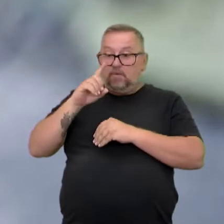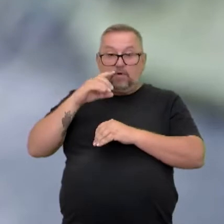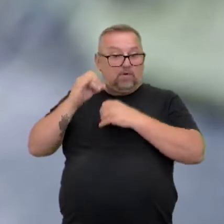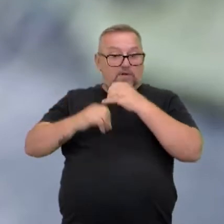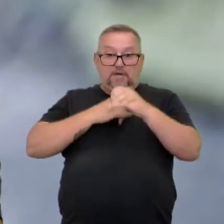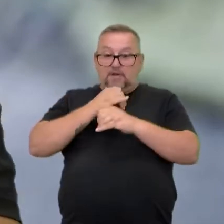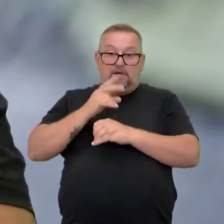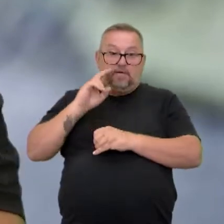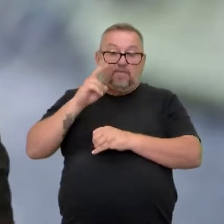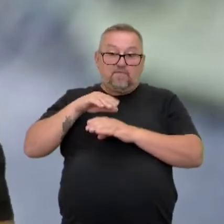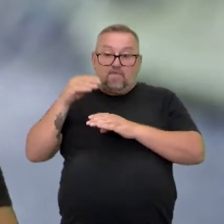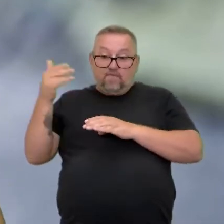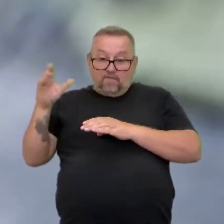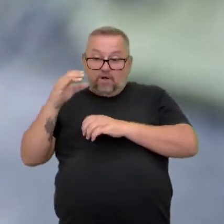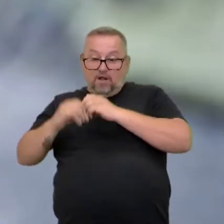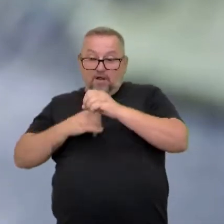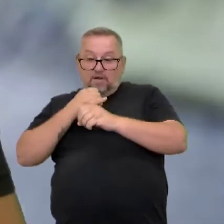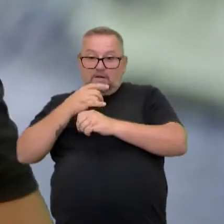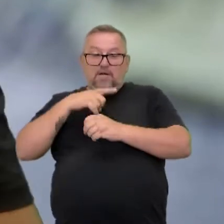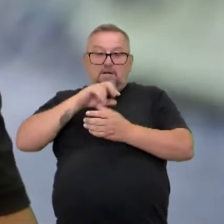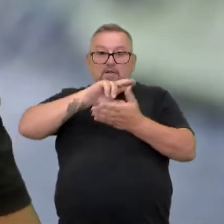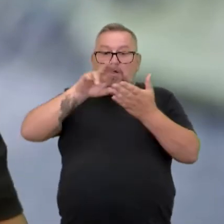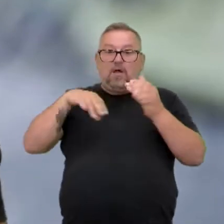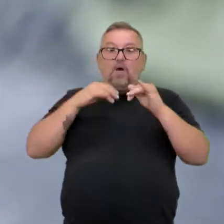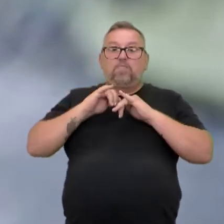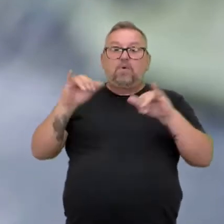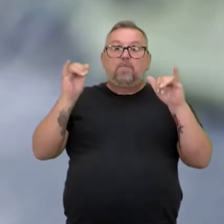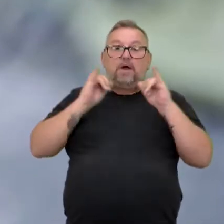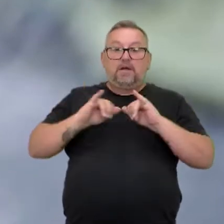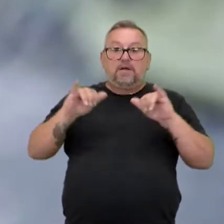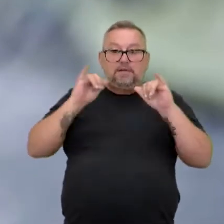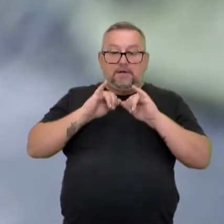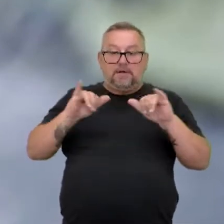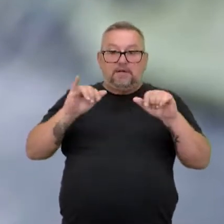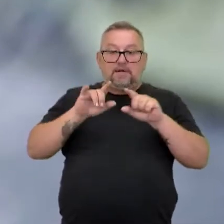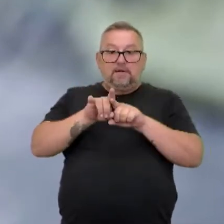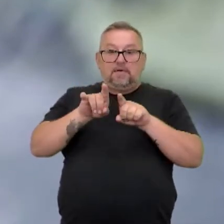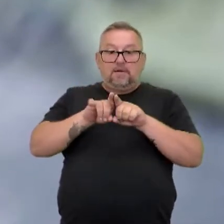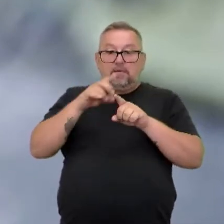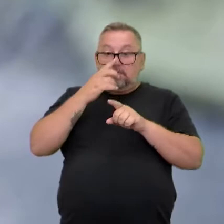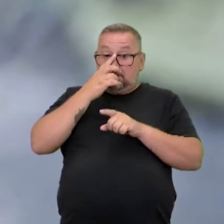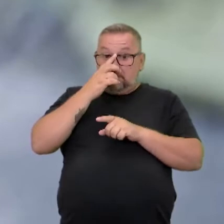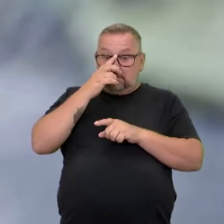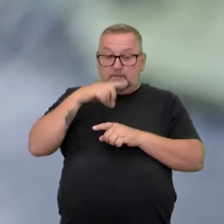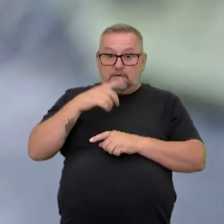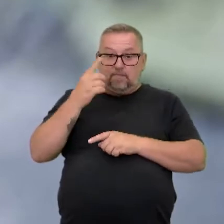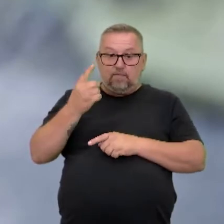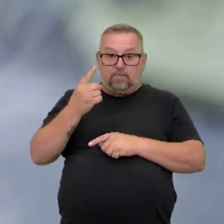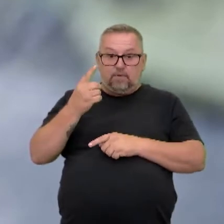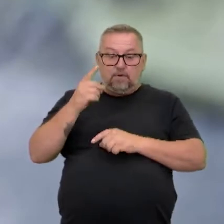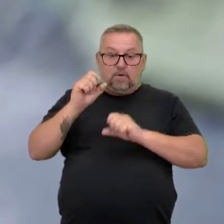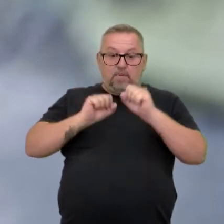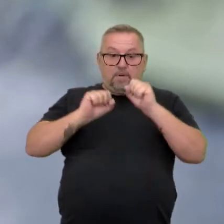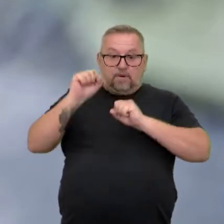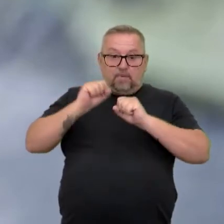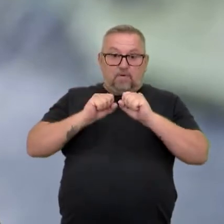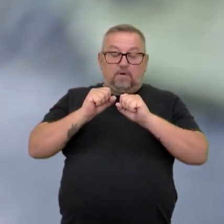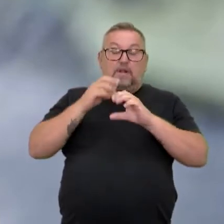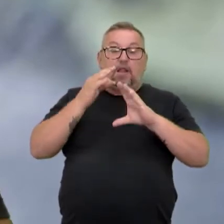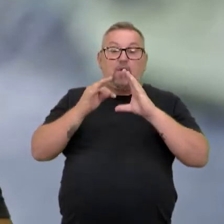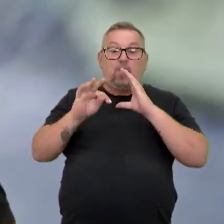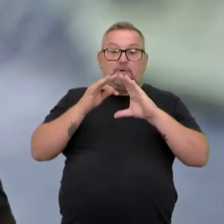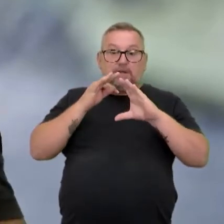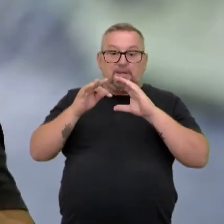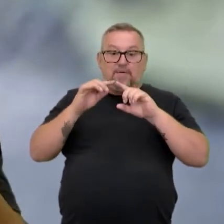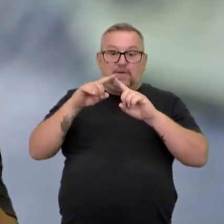você for fora da internet, a gente tem diversas propagandas, como teve uma de uma empresa de telecomunicação que tinha um